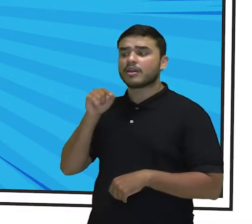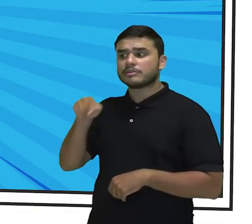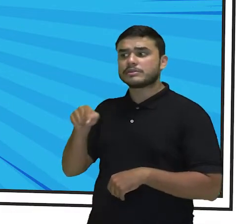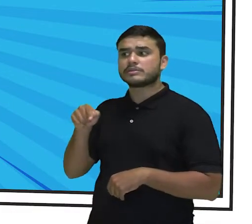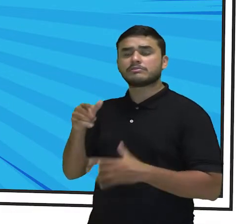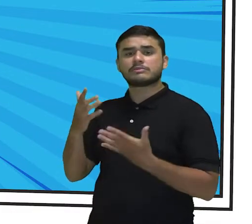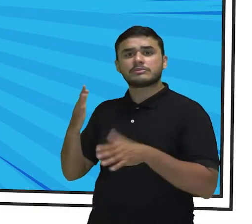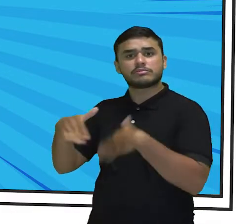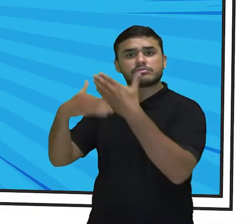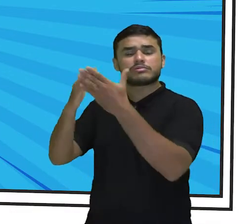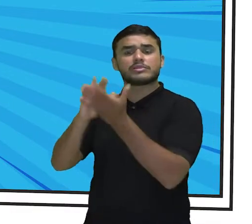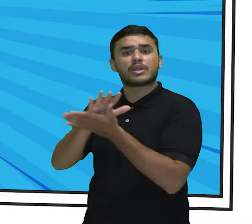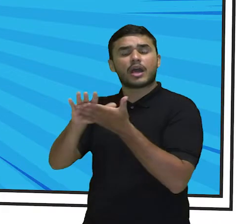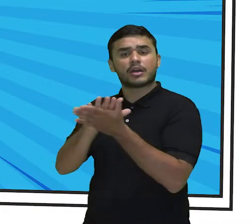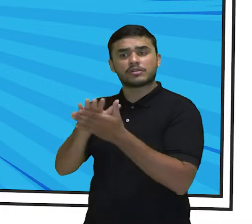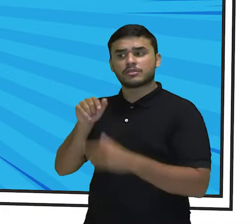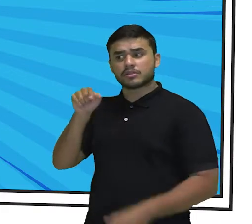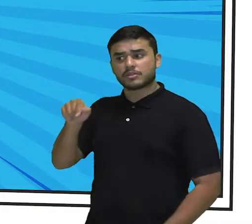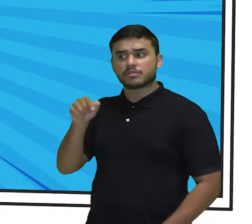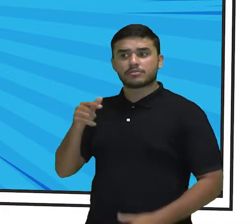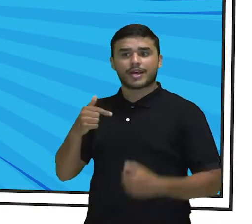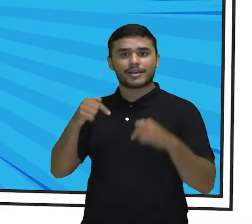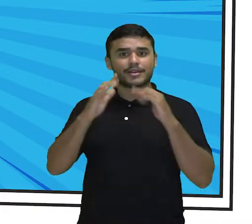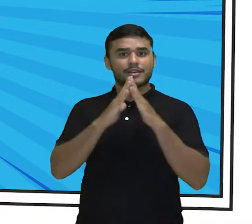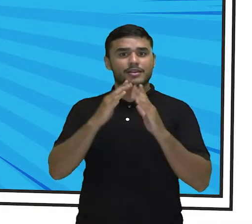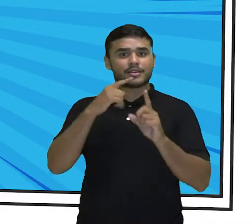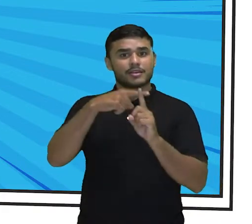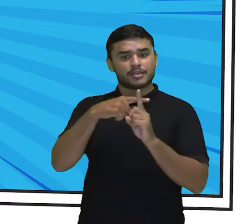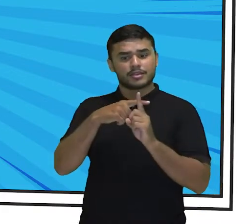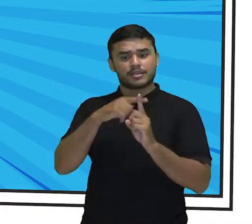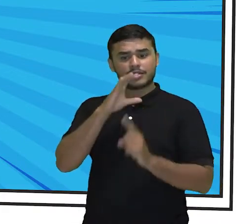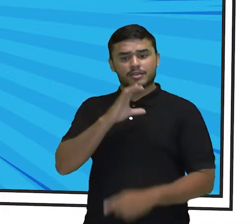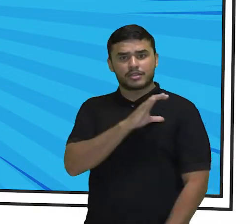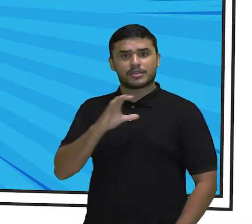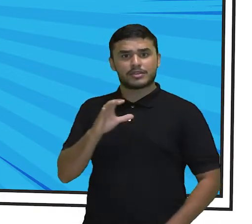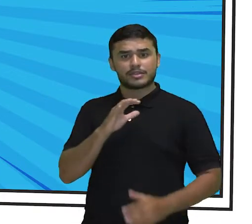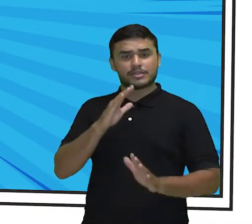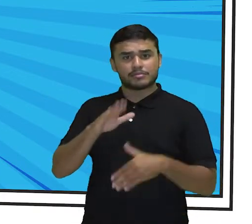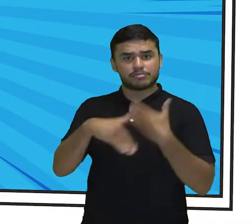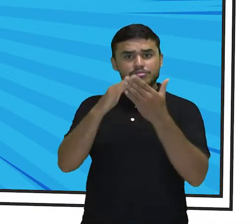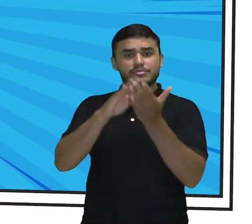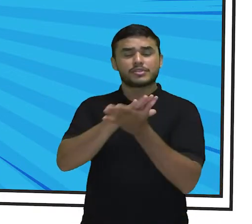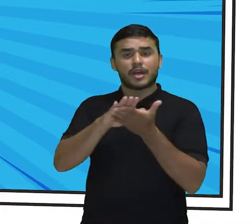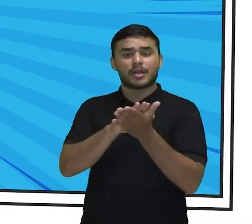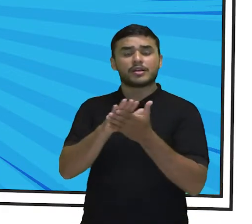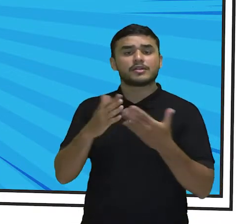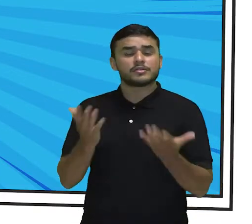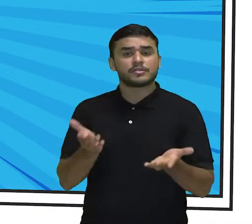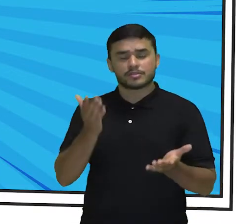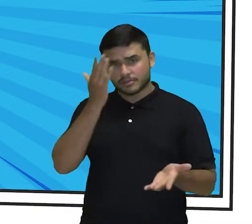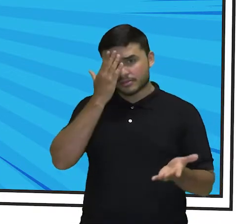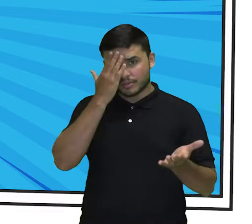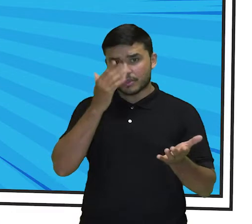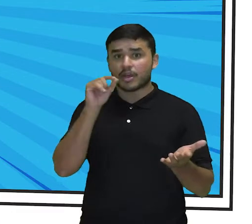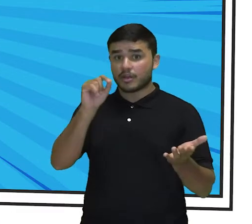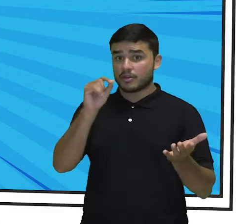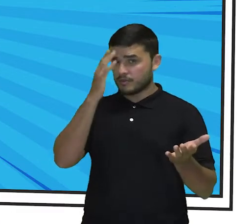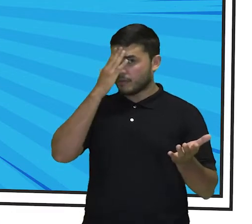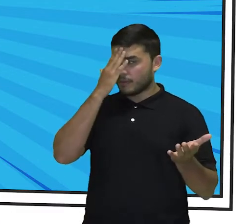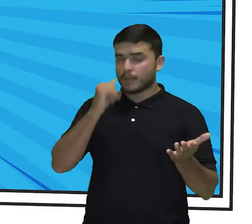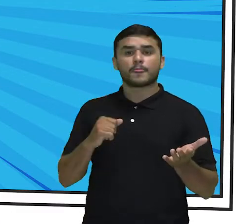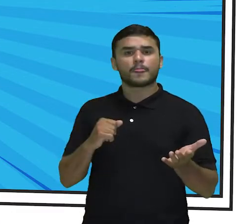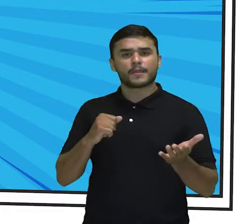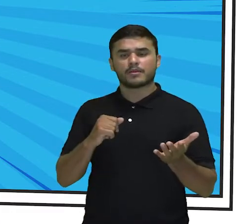está forte. Porque a igreja sustentava o feudalismo, a igreja manipulava o servo. Agora o servo, que já